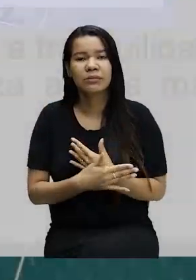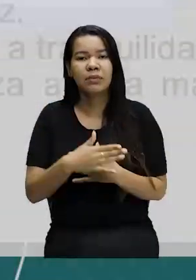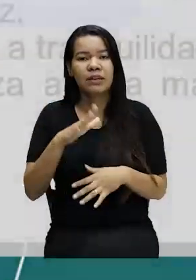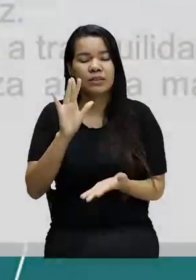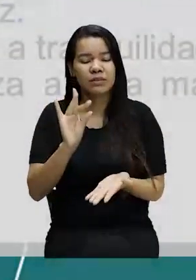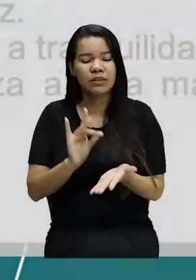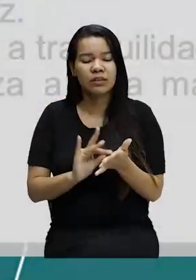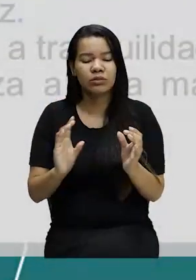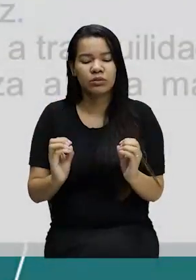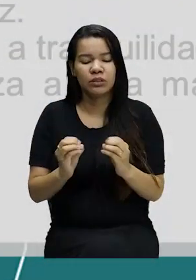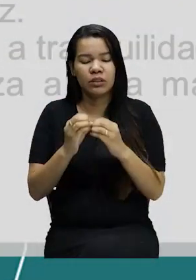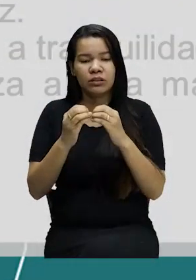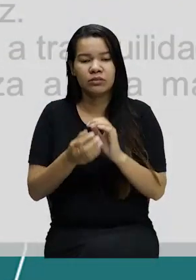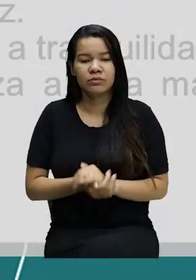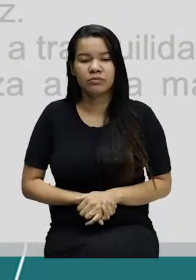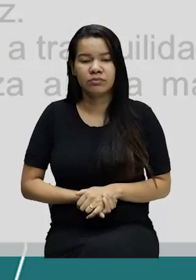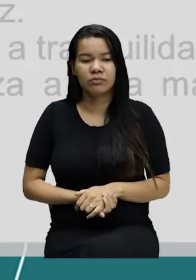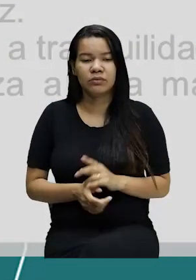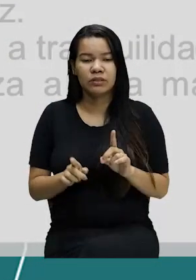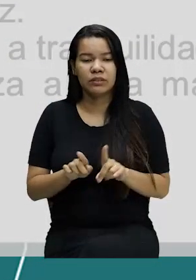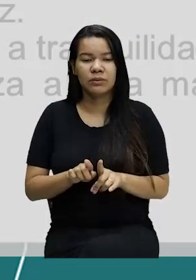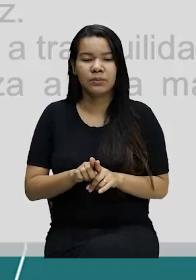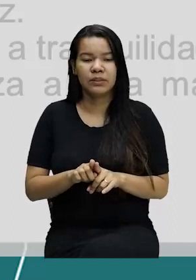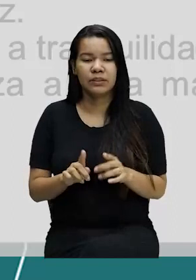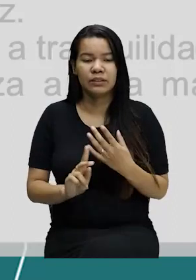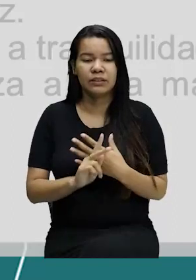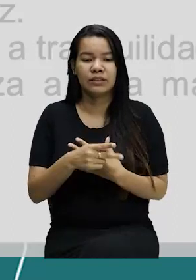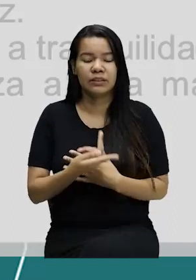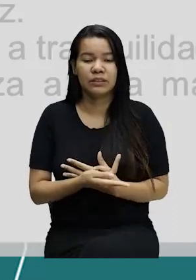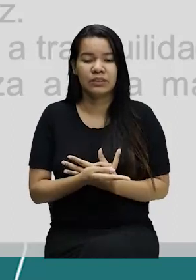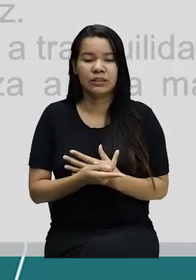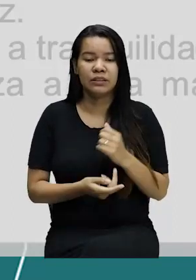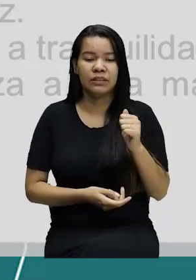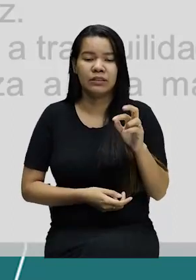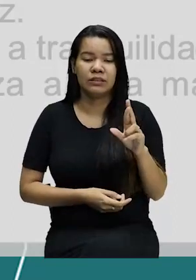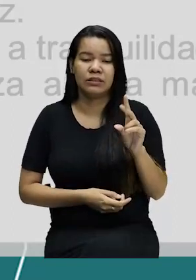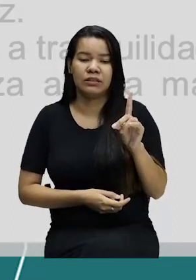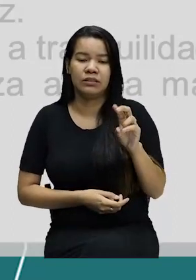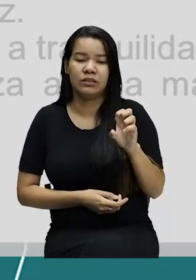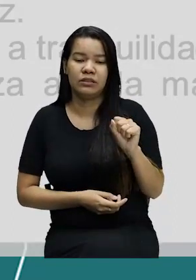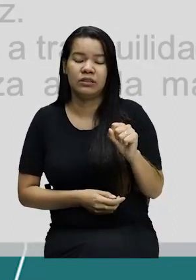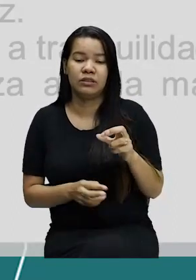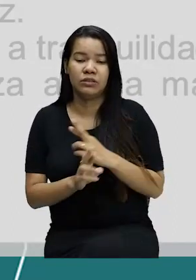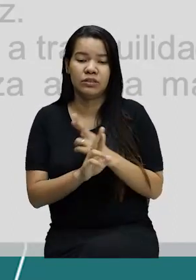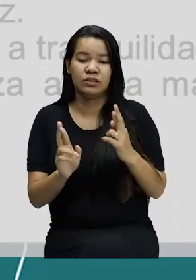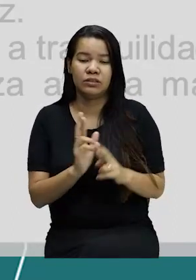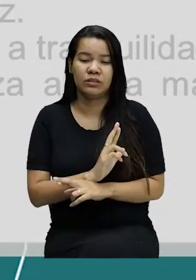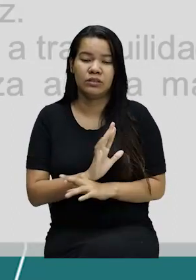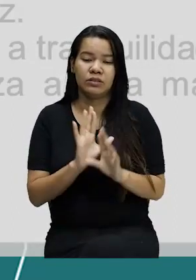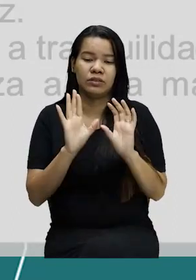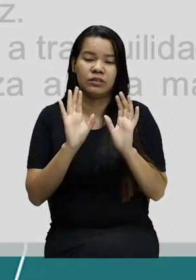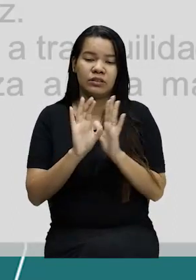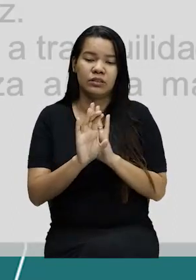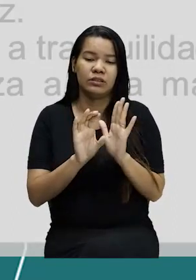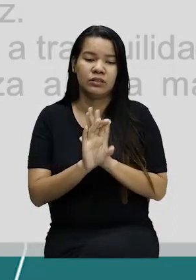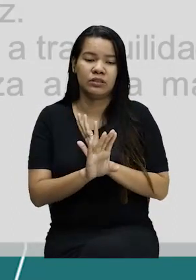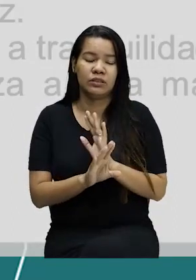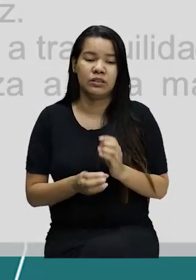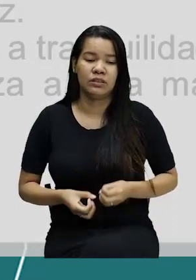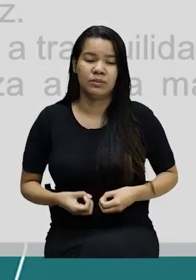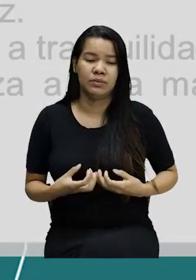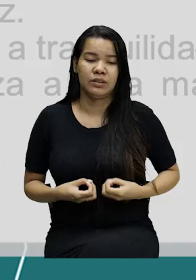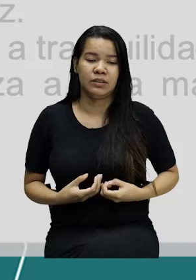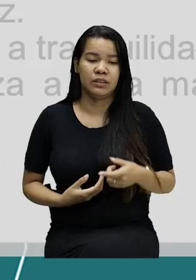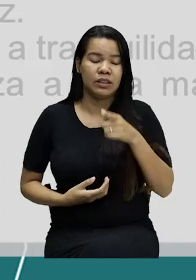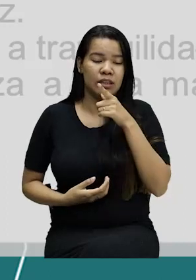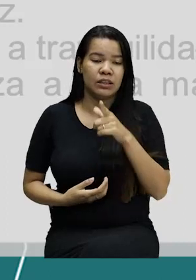do real. As tendências árcades estão relacionadas aos conceitos expressos em latim. Vamos tentar falar esses nomes aqui